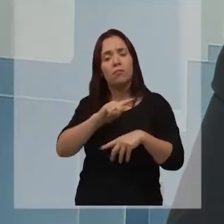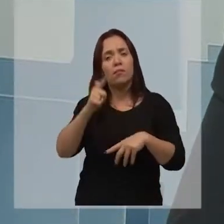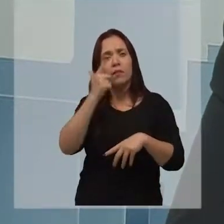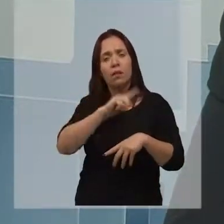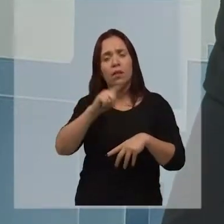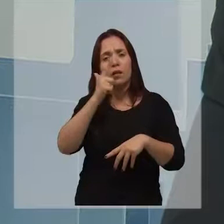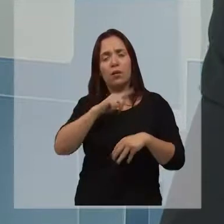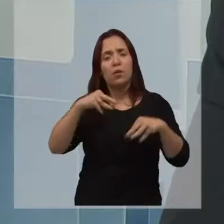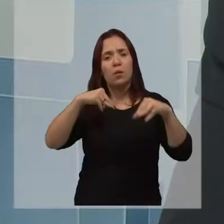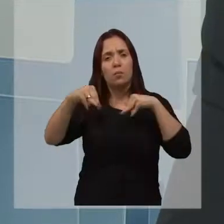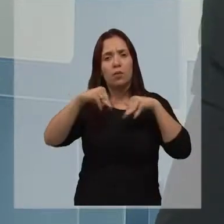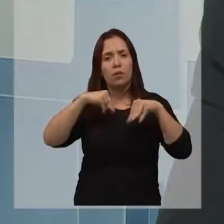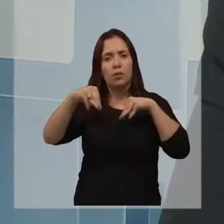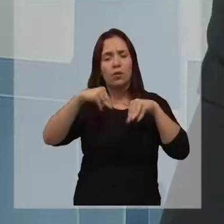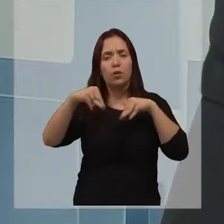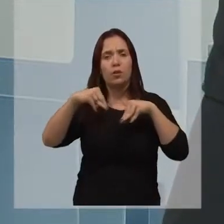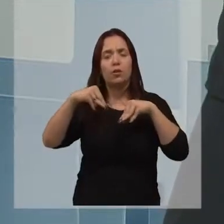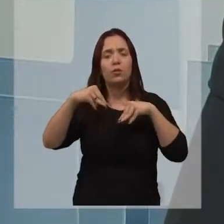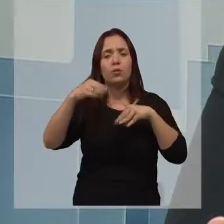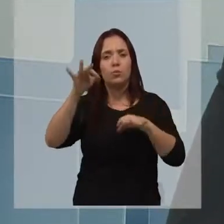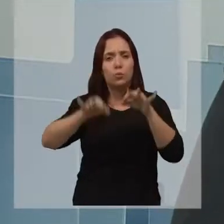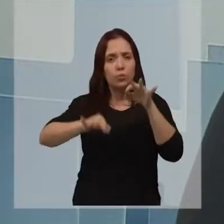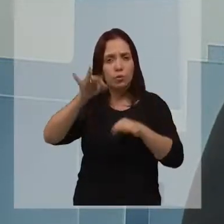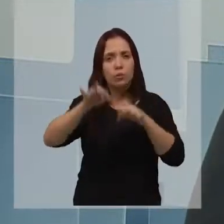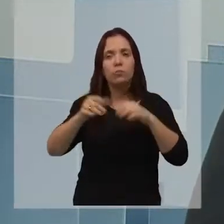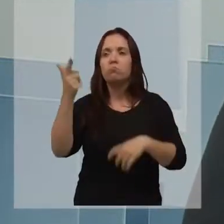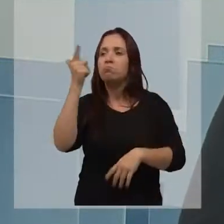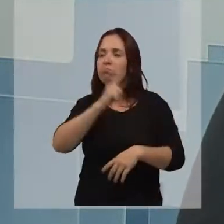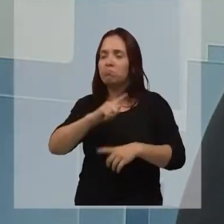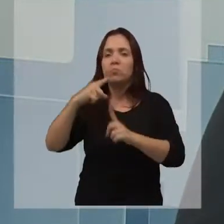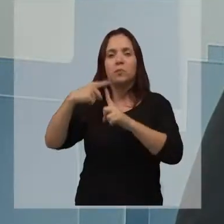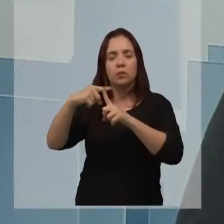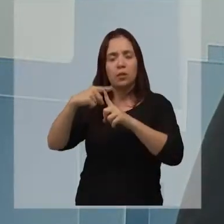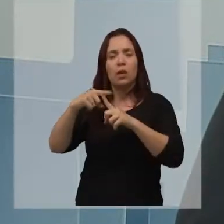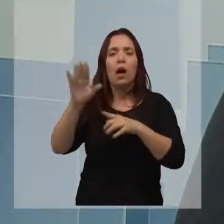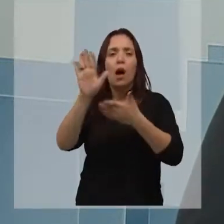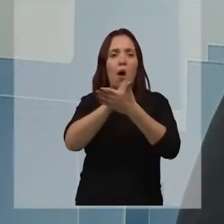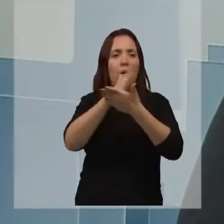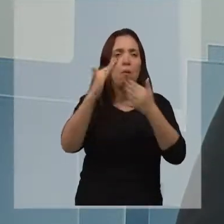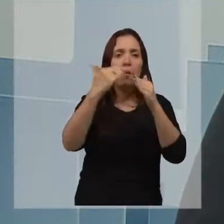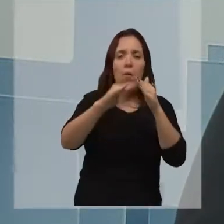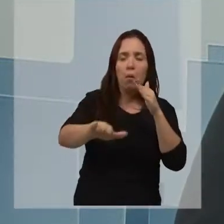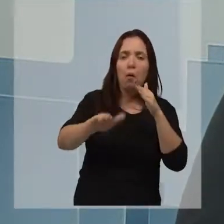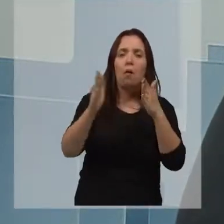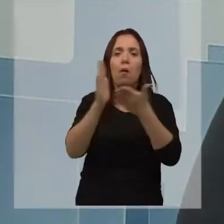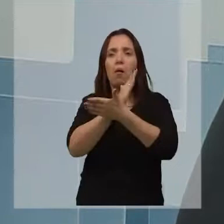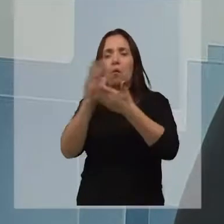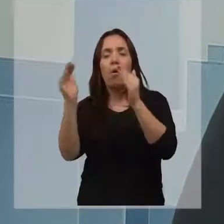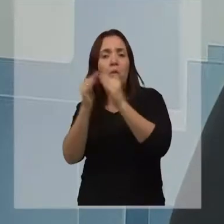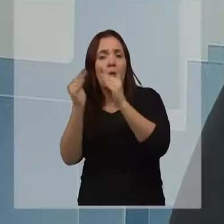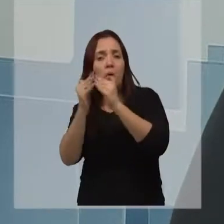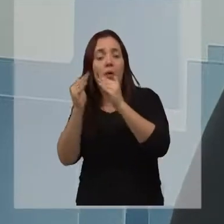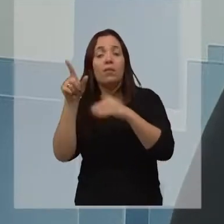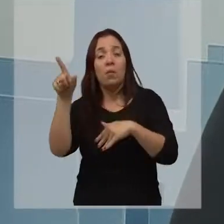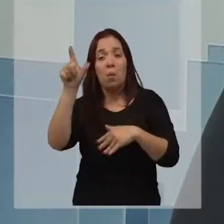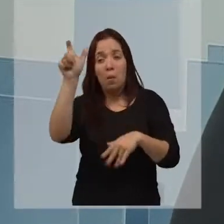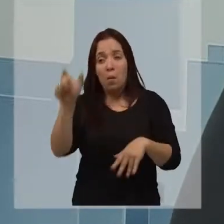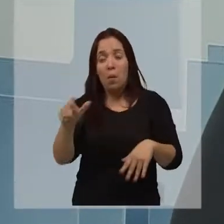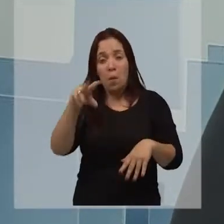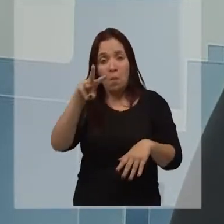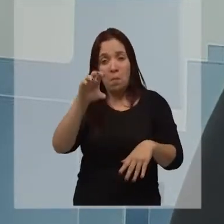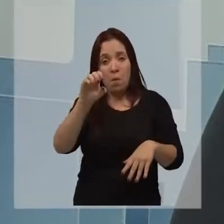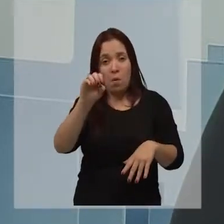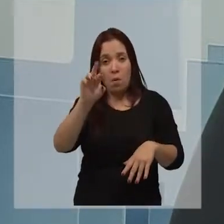ministro da Justiça, que tem gente que não concorda com o que ele diz, tem gente, por exemplo, o Moro dá ao